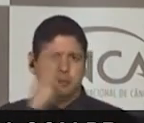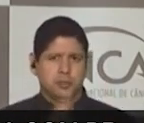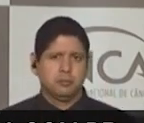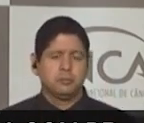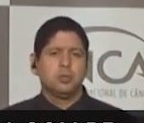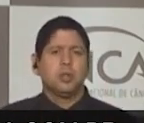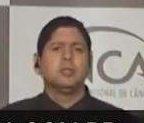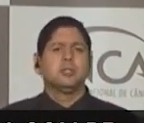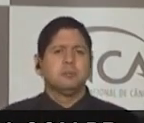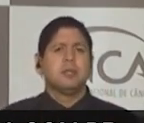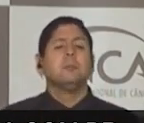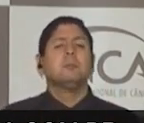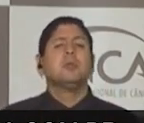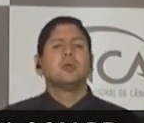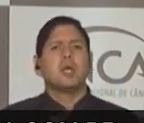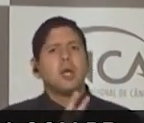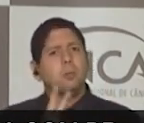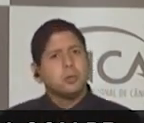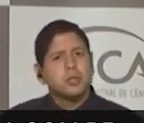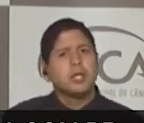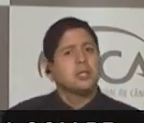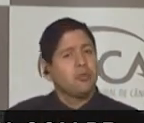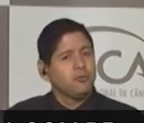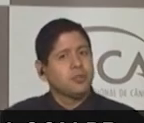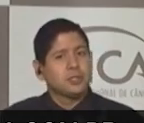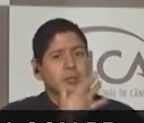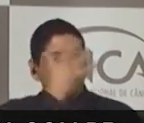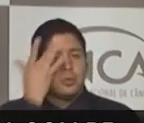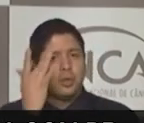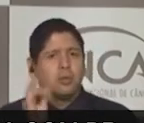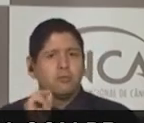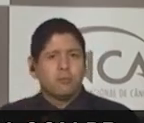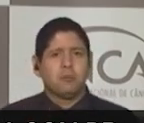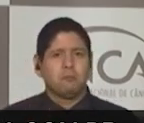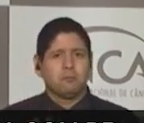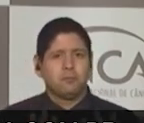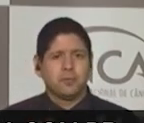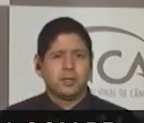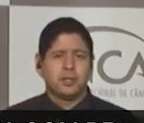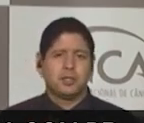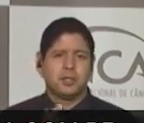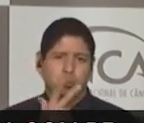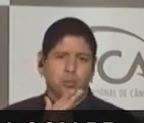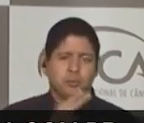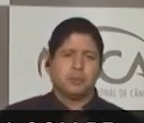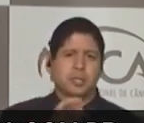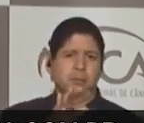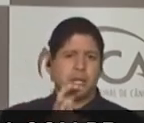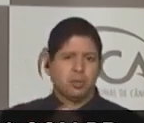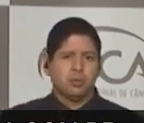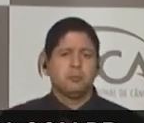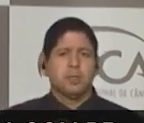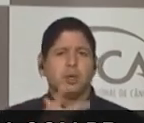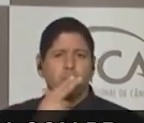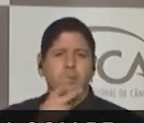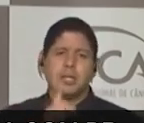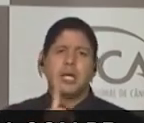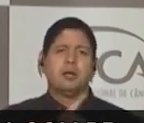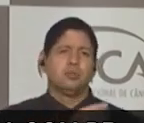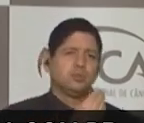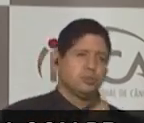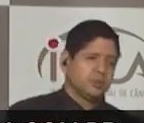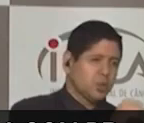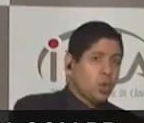E a gente também precisa proteger a vida daqueles que plantam tabaco. Então, a gente precisa de comida, não de tabaco.